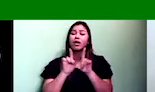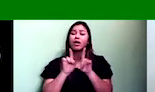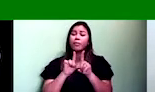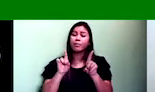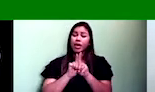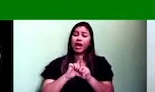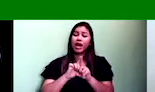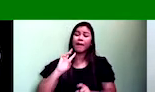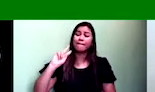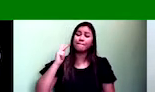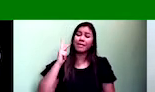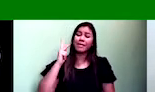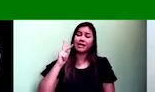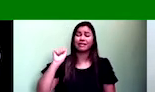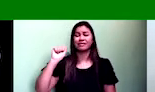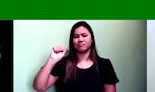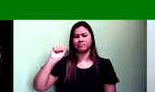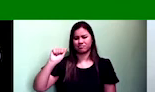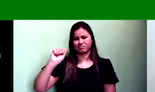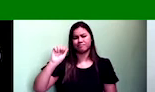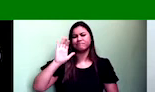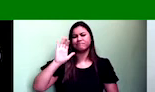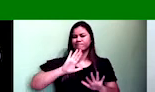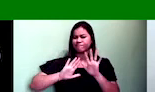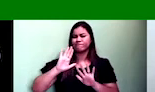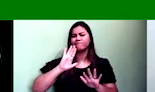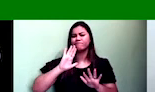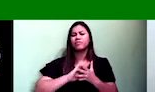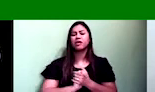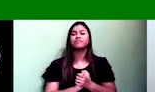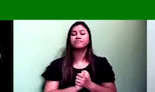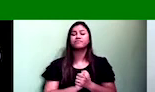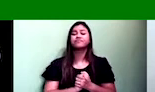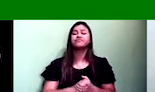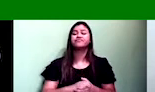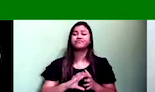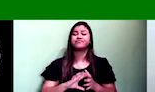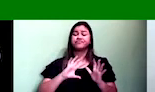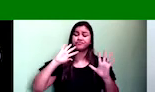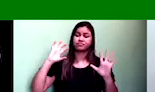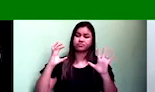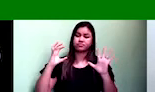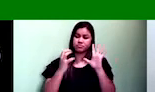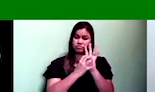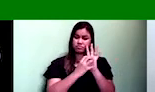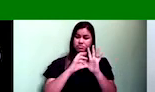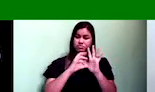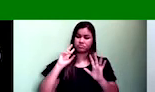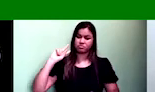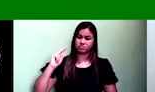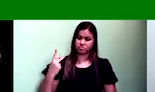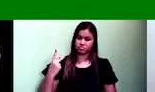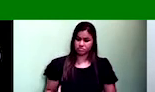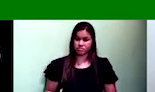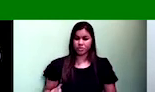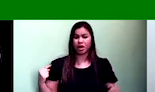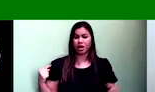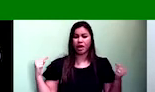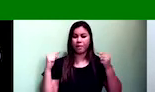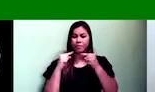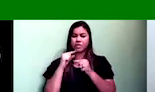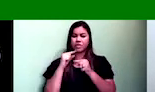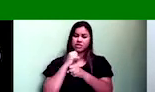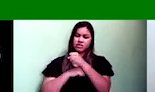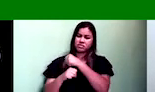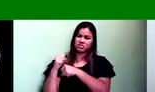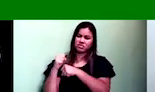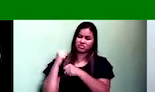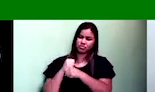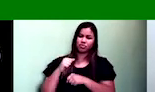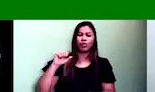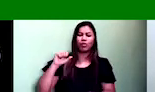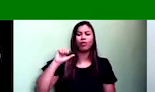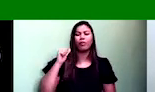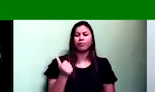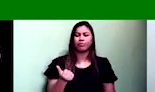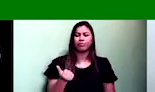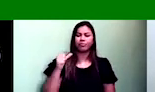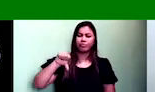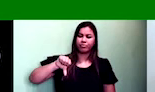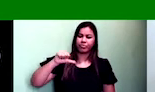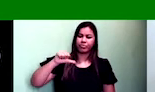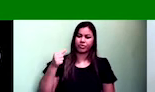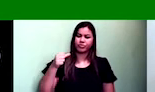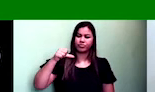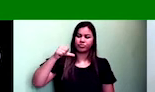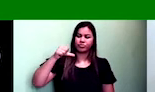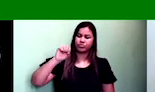beijo. HIV e AIDS, a partir do final dos anos 80,